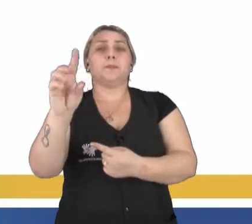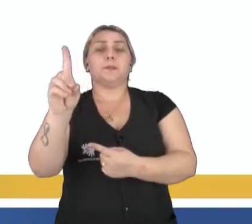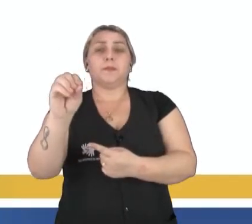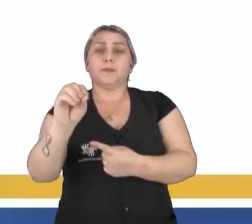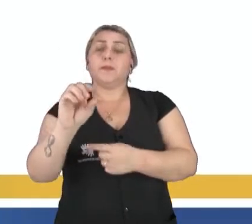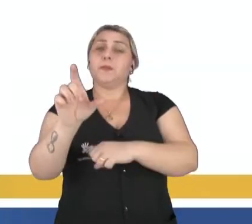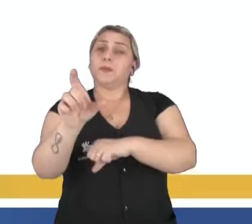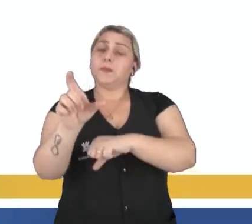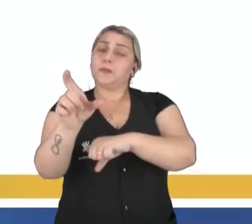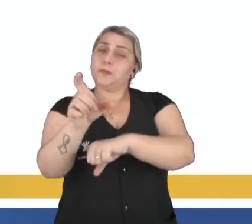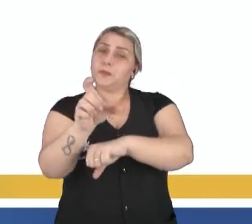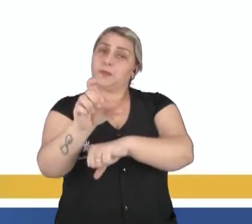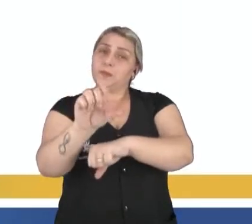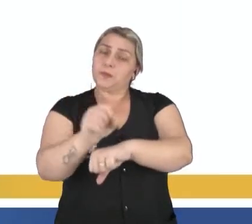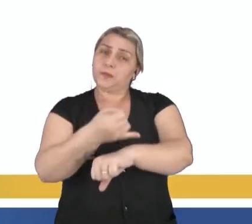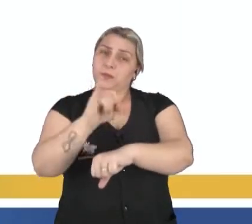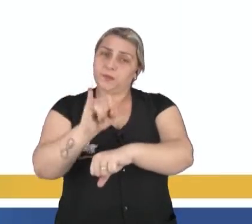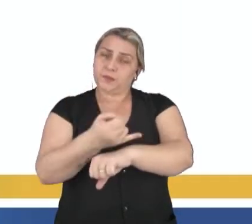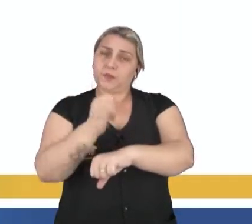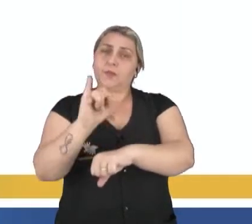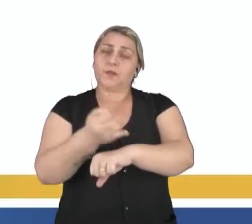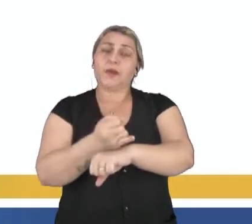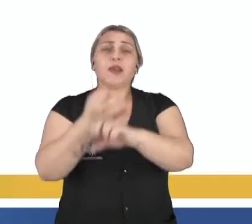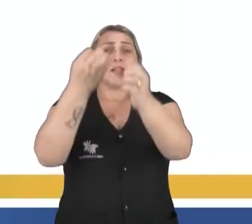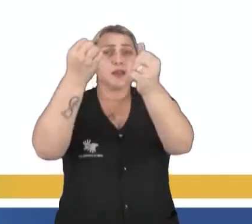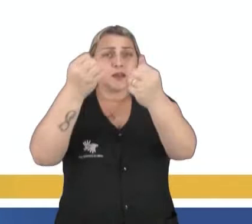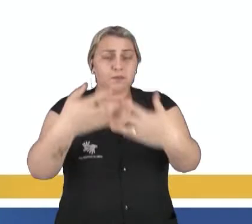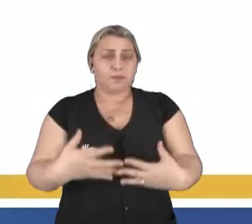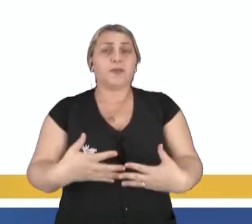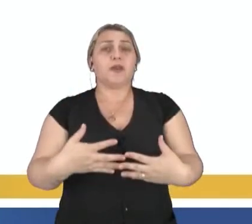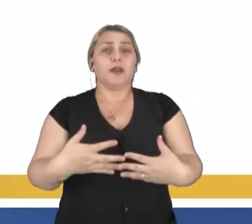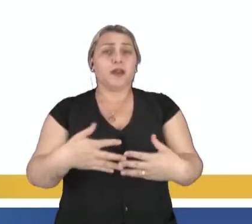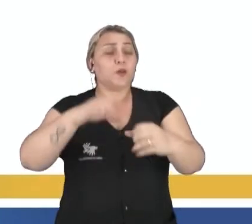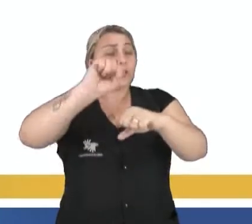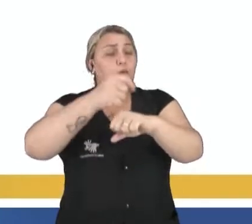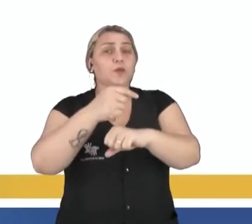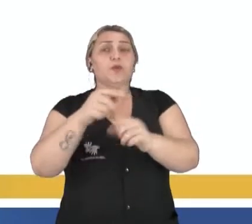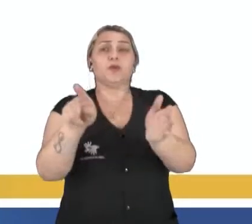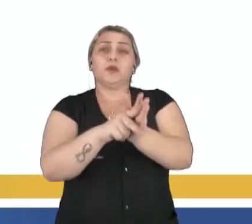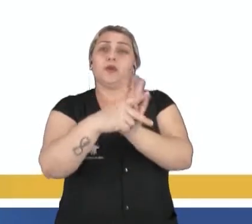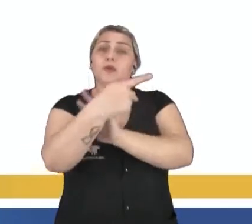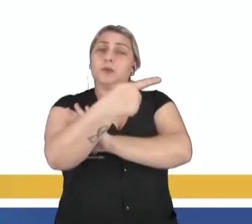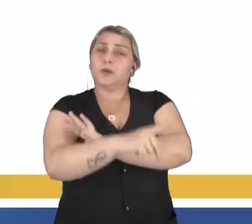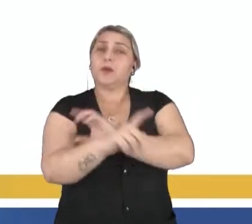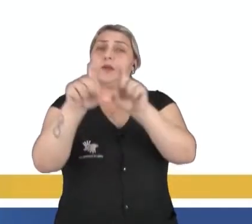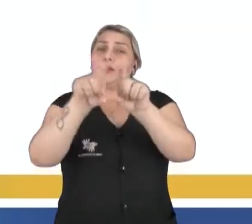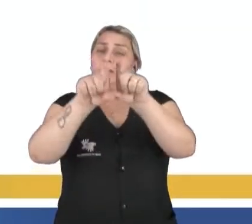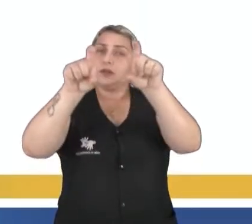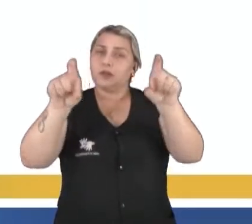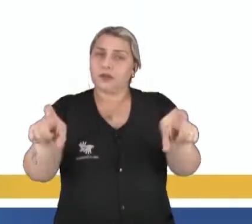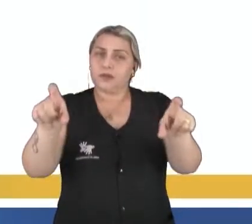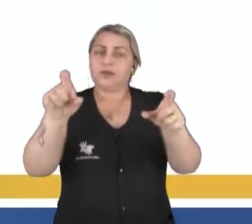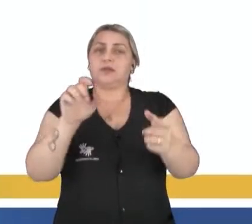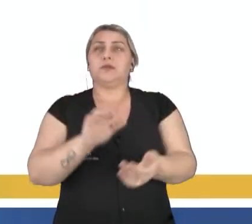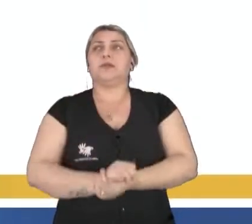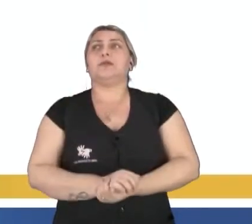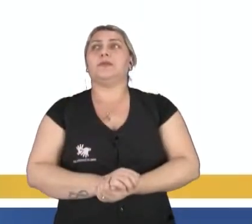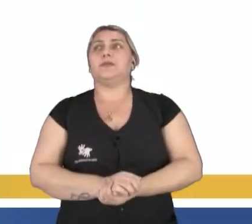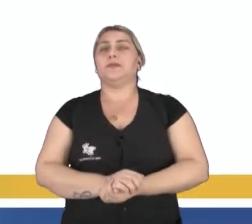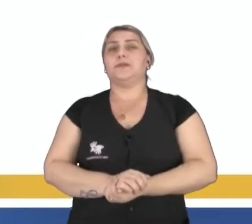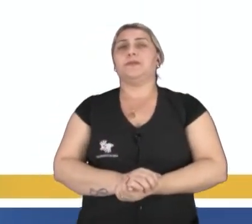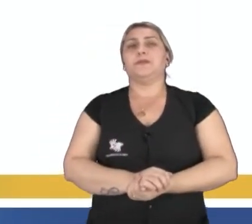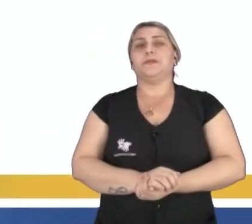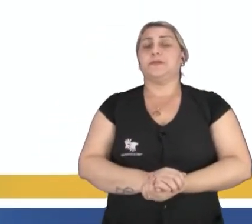aquilo que se revela sobre o sujeito da oração. Predicado, ele tem essa função de revelar alguma coisa do sujeito daquela